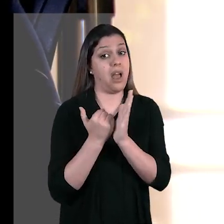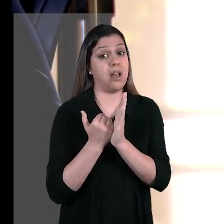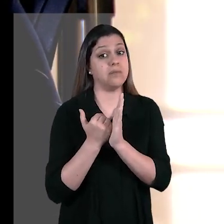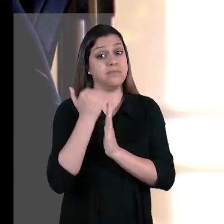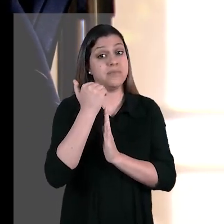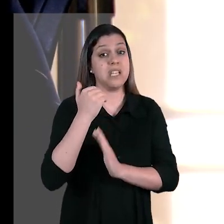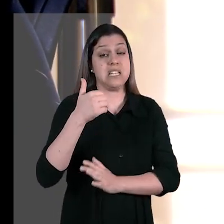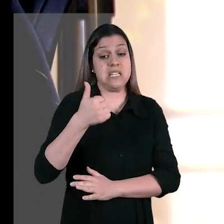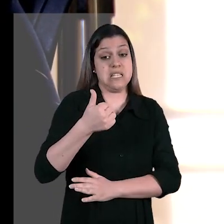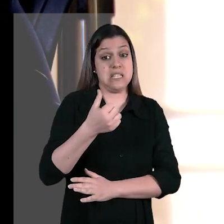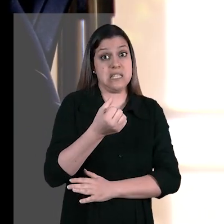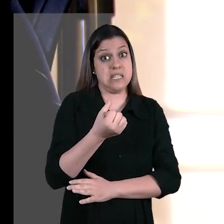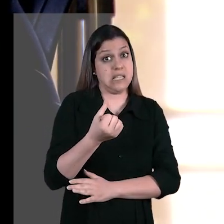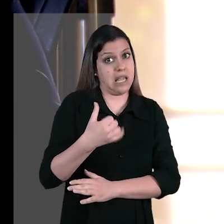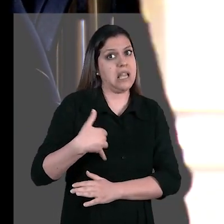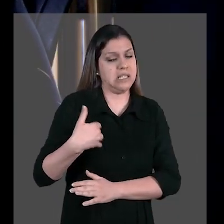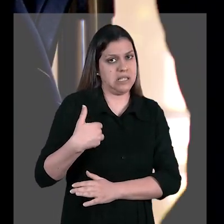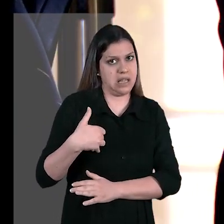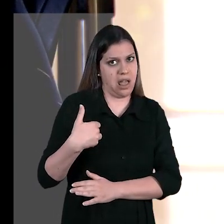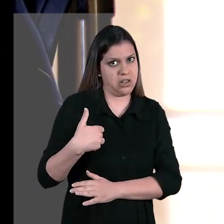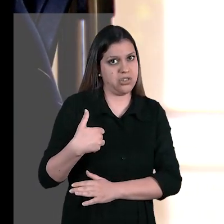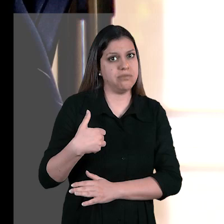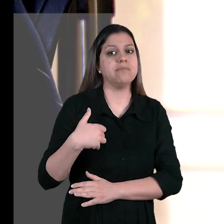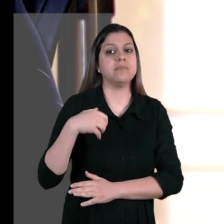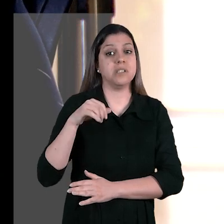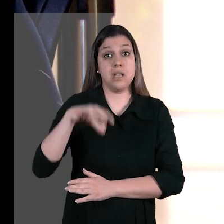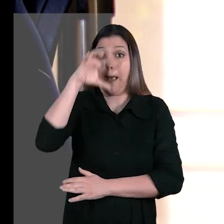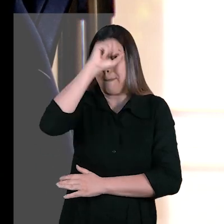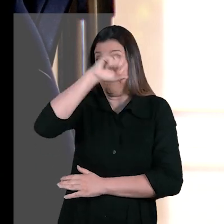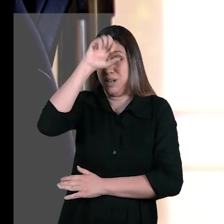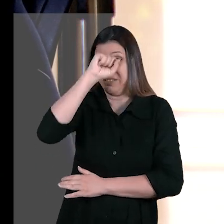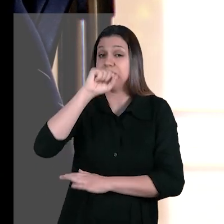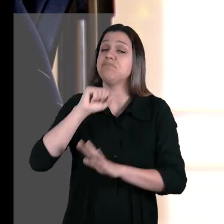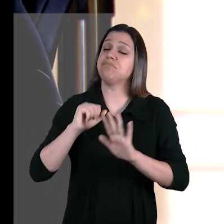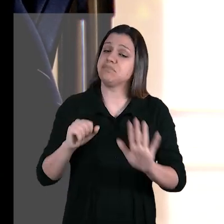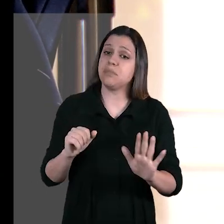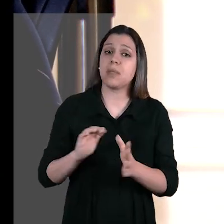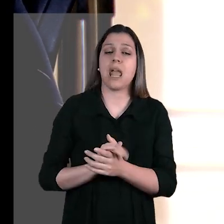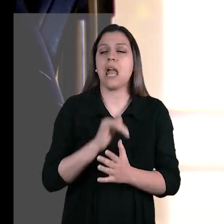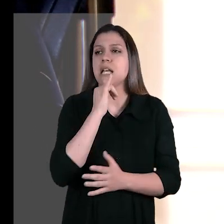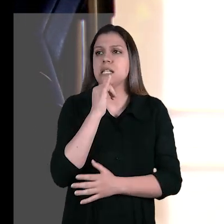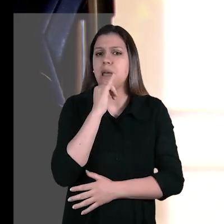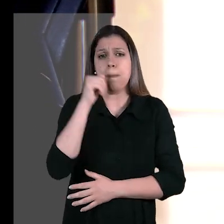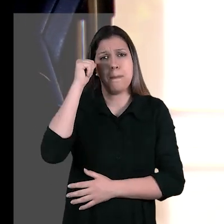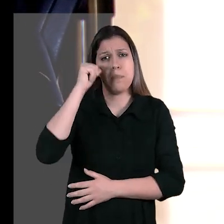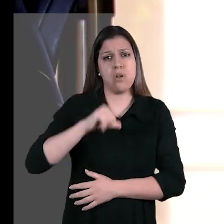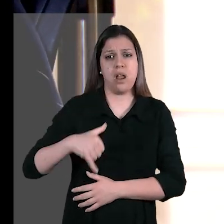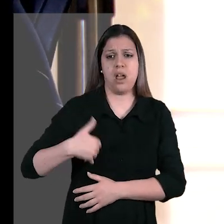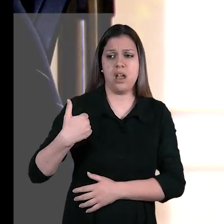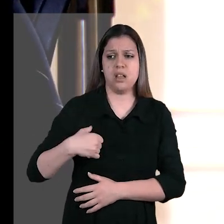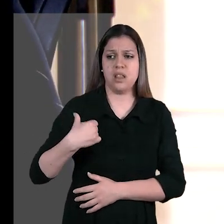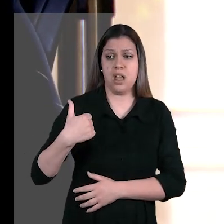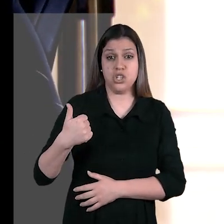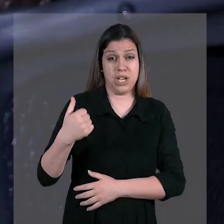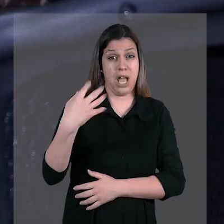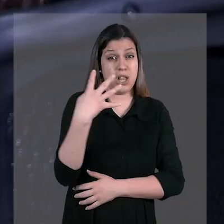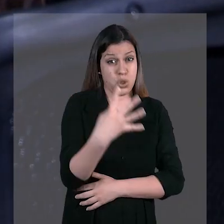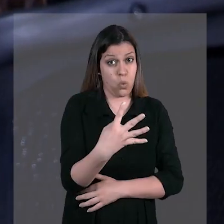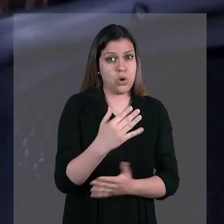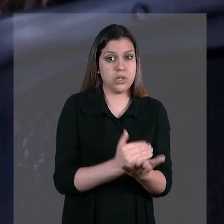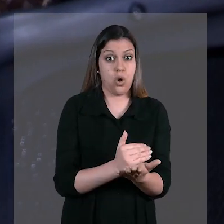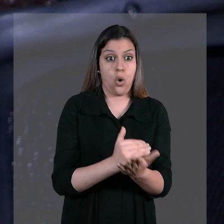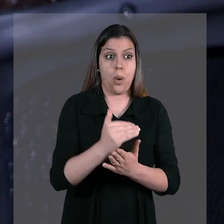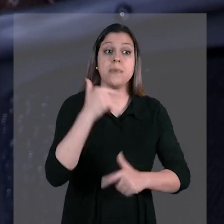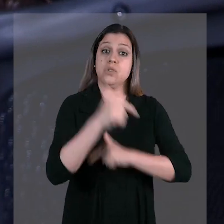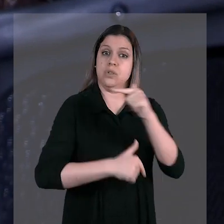na condição de aprendiz, Então, se eu pegar uma mulher que começou a trabalhar com 14 anos de